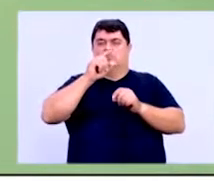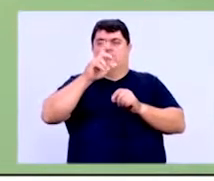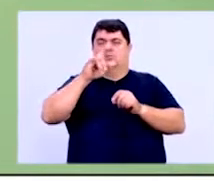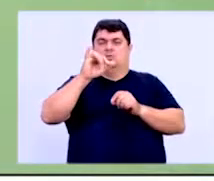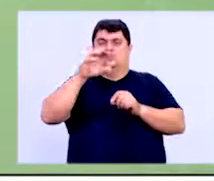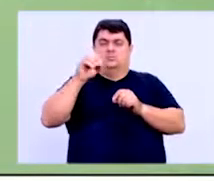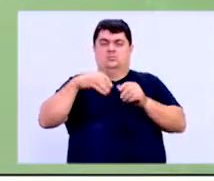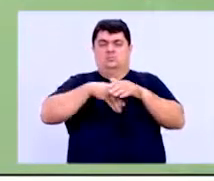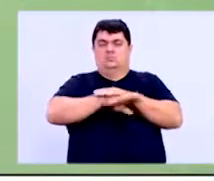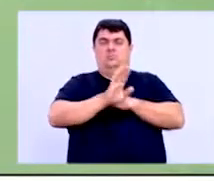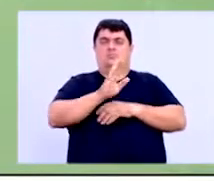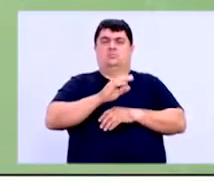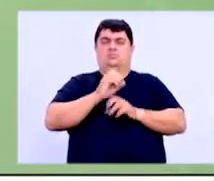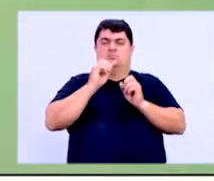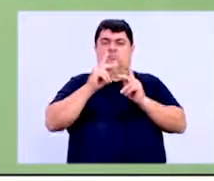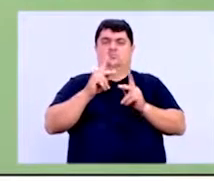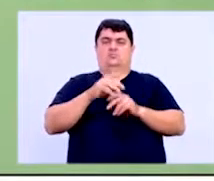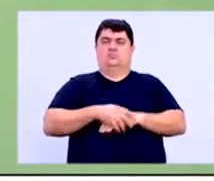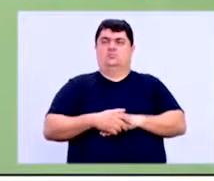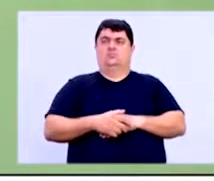excedente, certo?